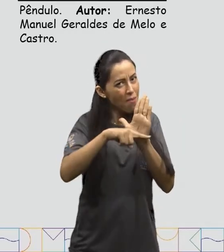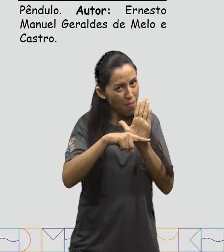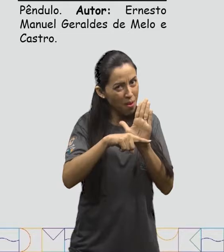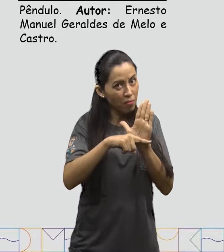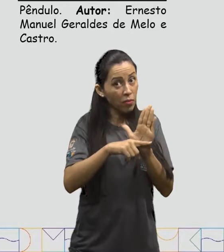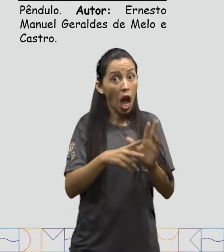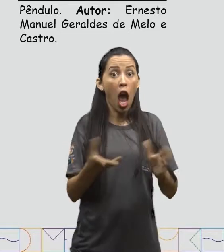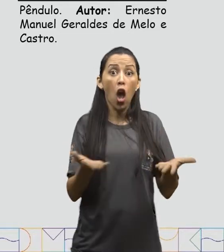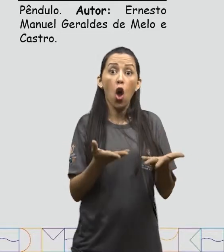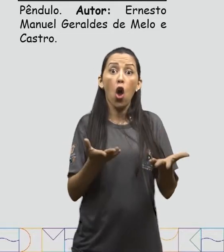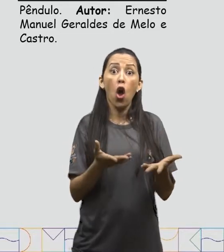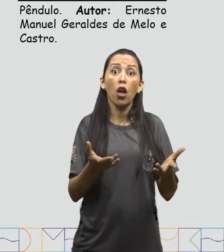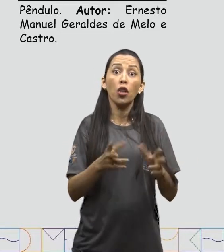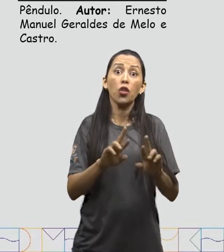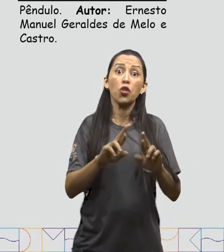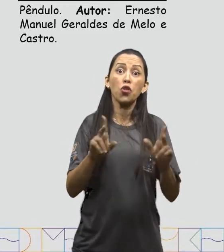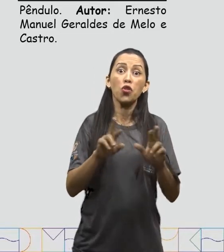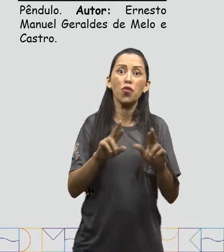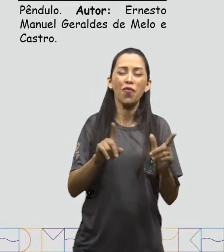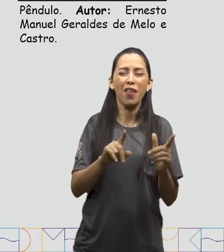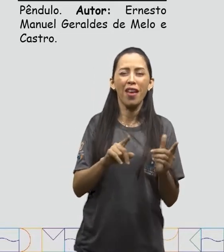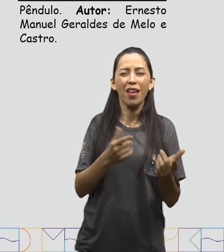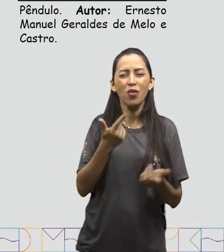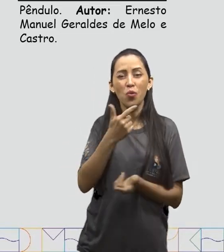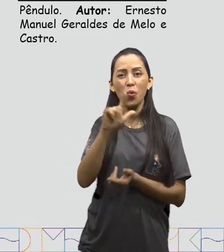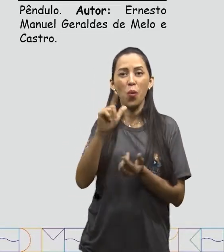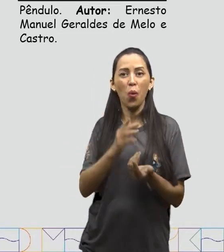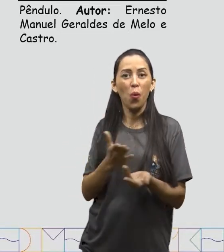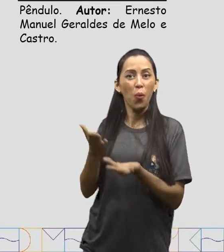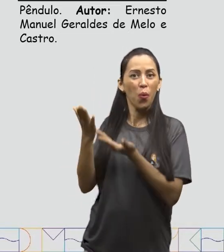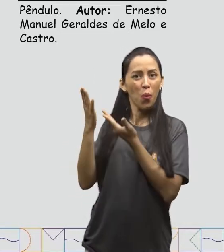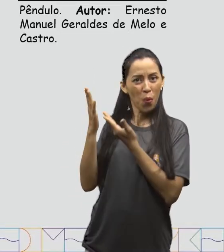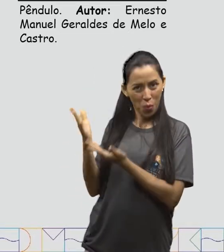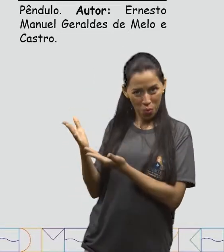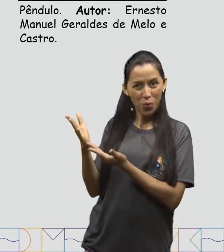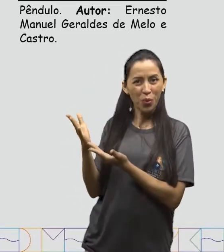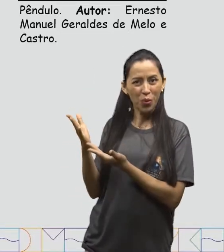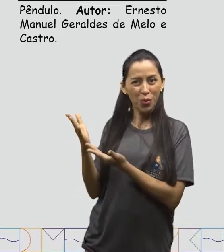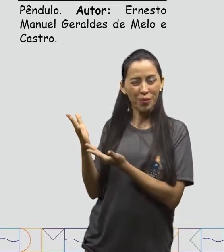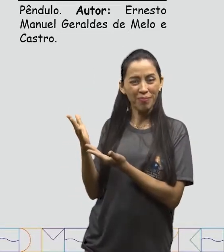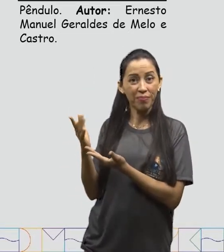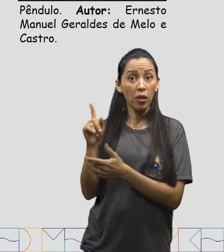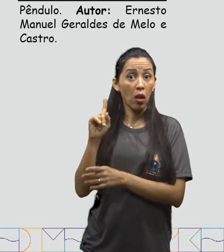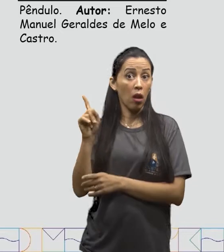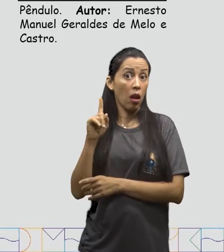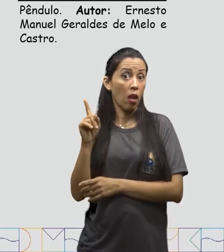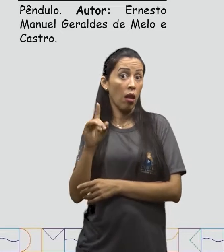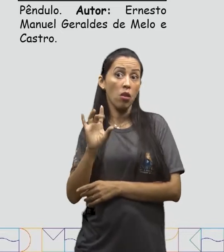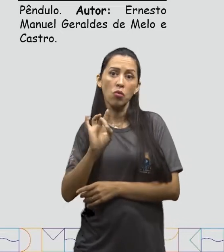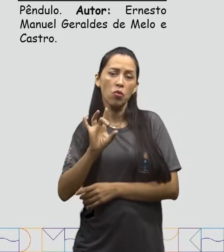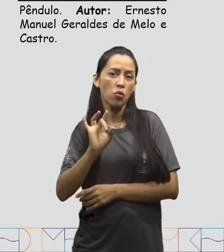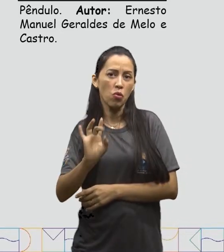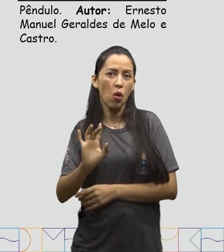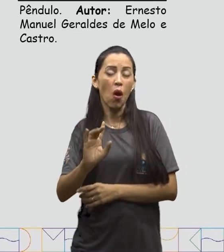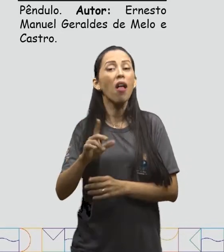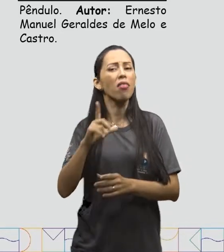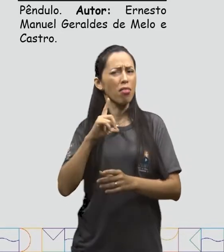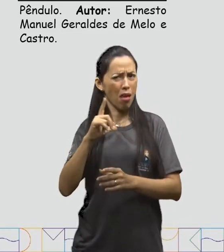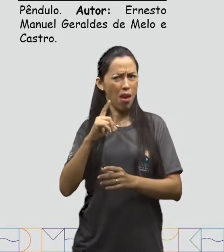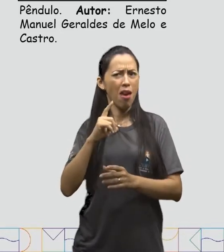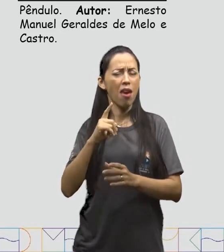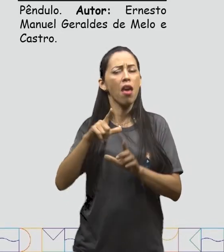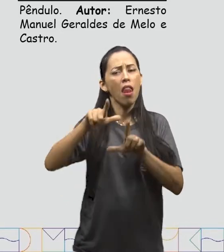Ao contrário de Pêndulo, do autor Ernesto Manuel Geraldes de Melo e Castro, que apesar de